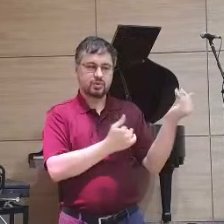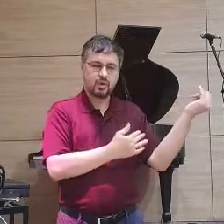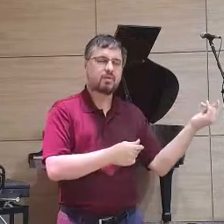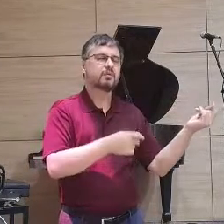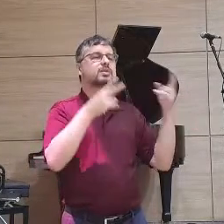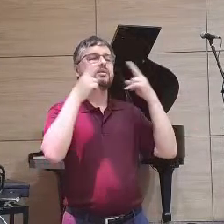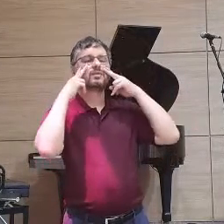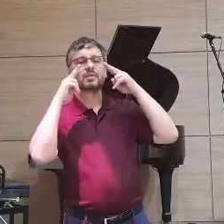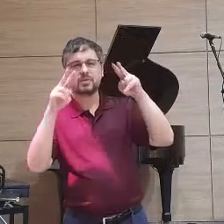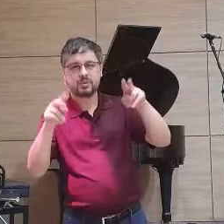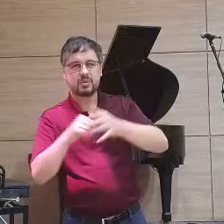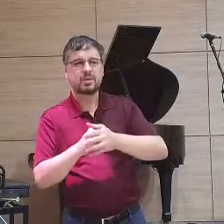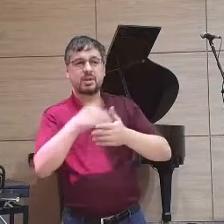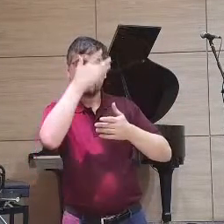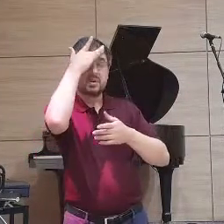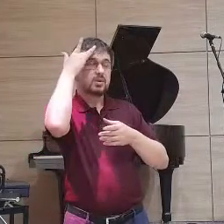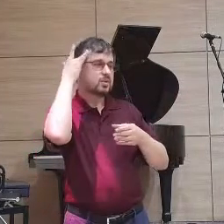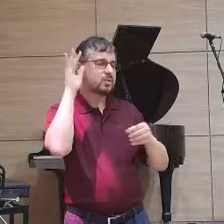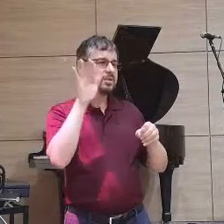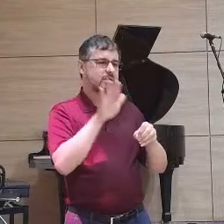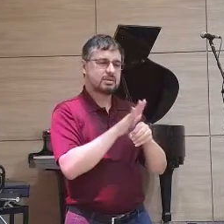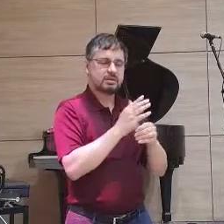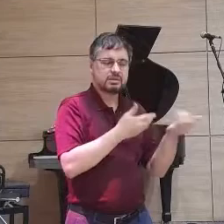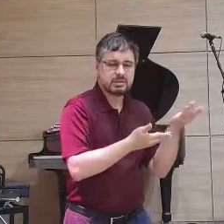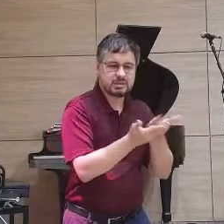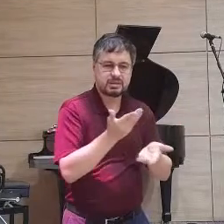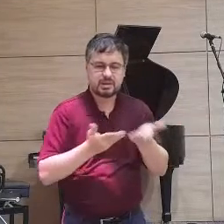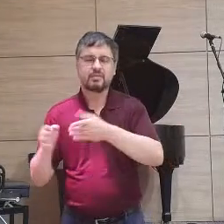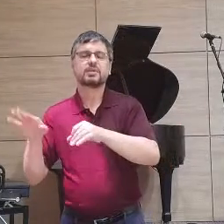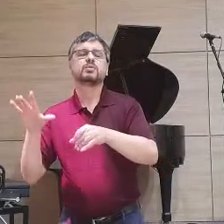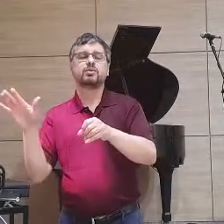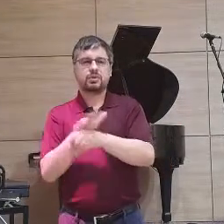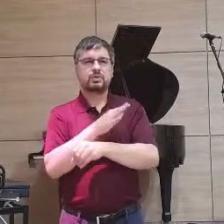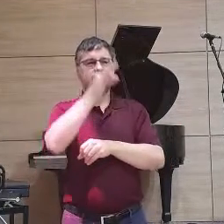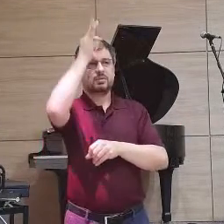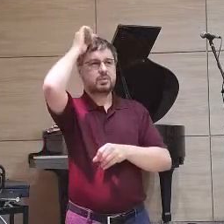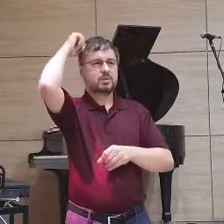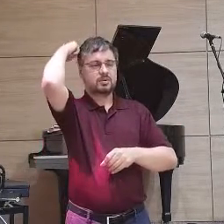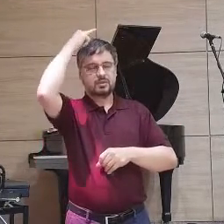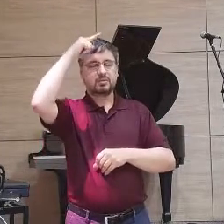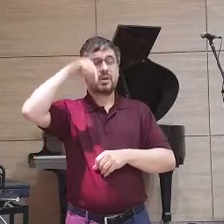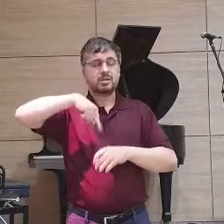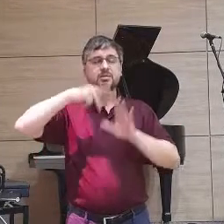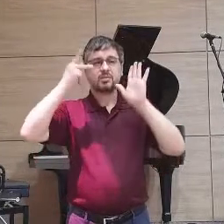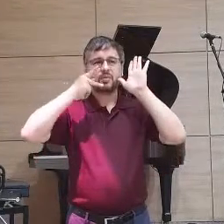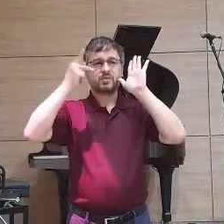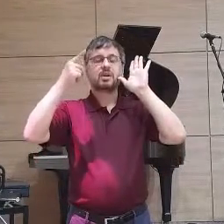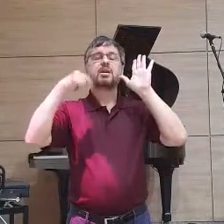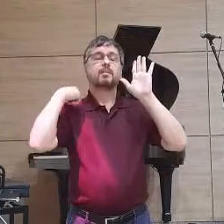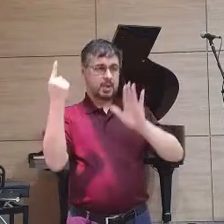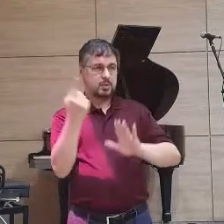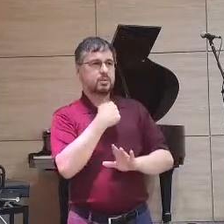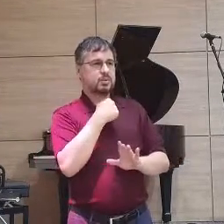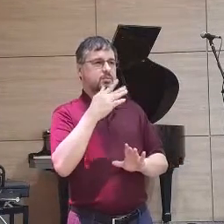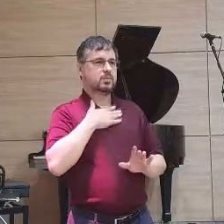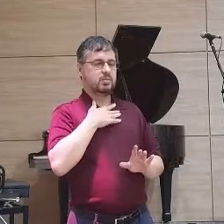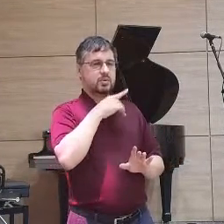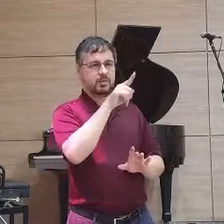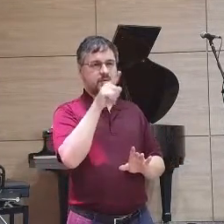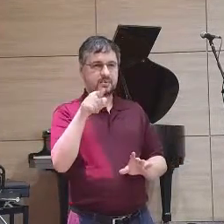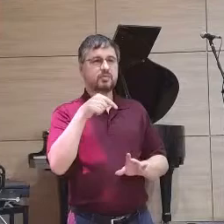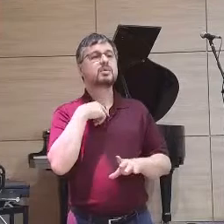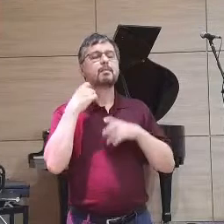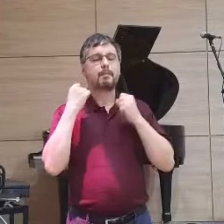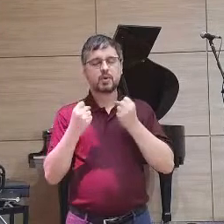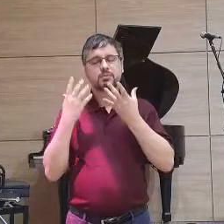seriam Cheios do Espírito Santo normal essa profecia pra nossa e é para mim para você você